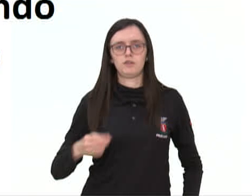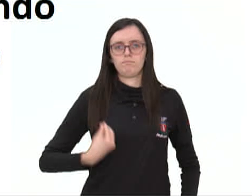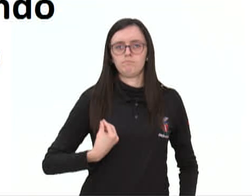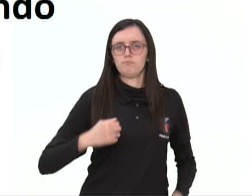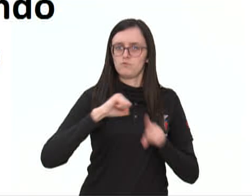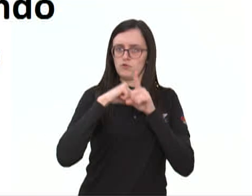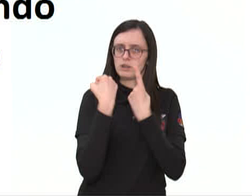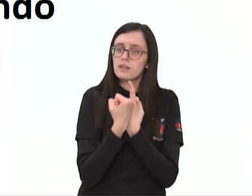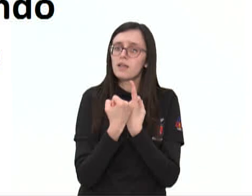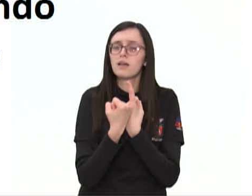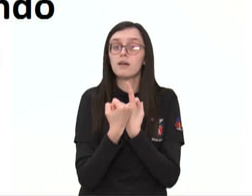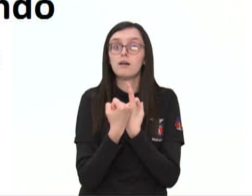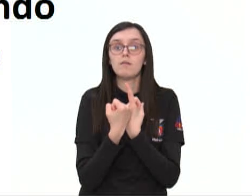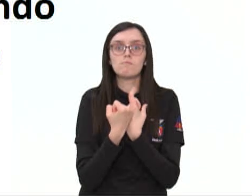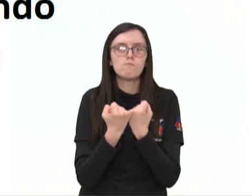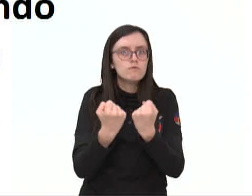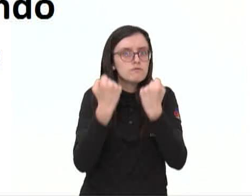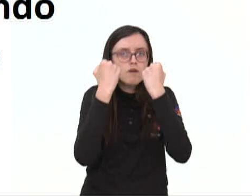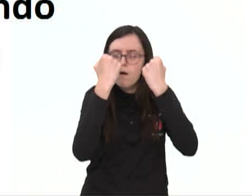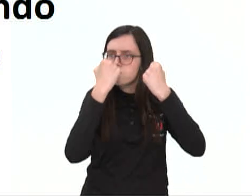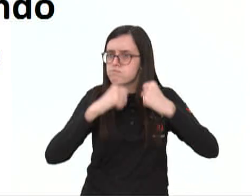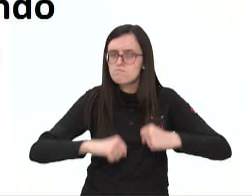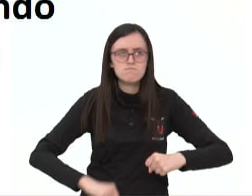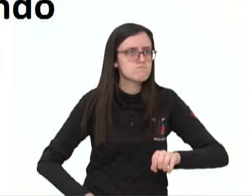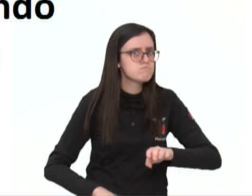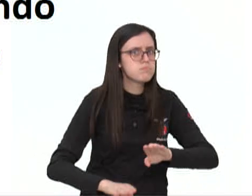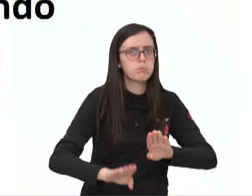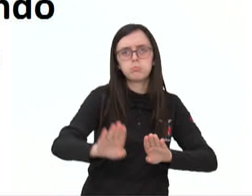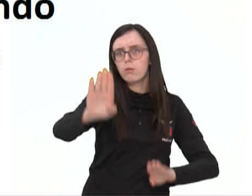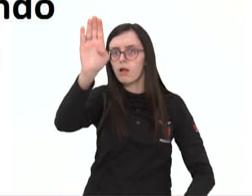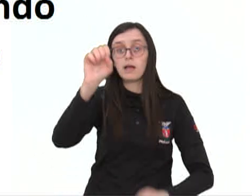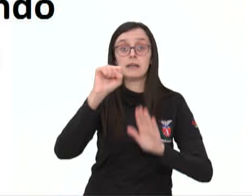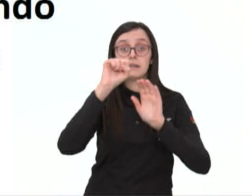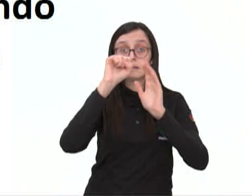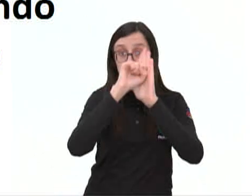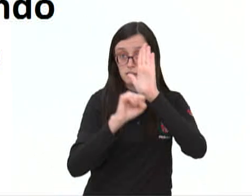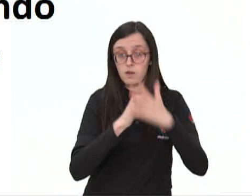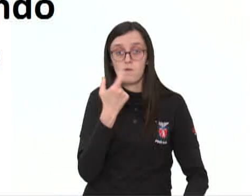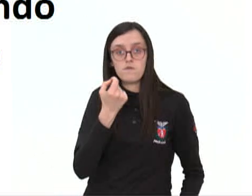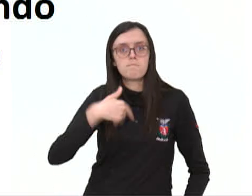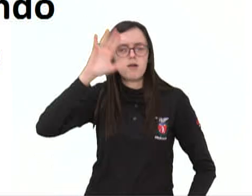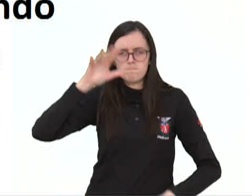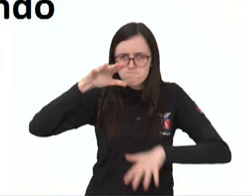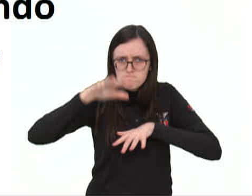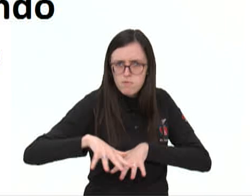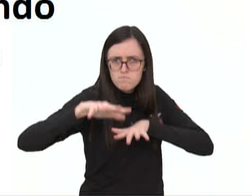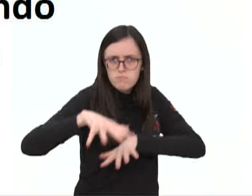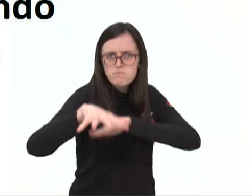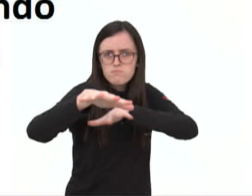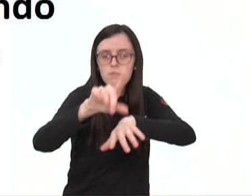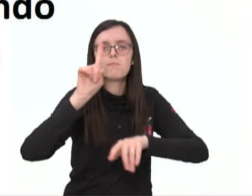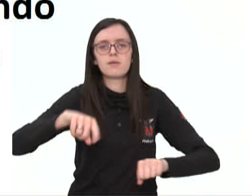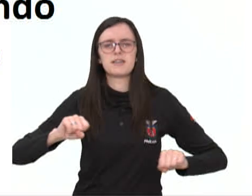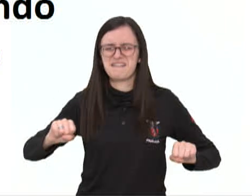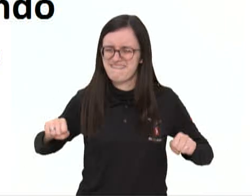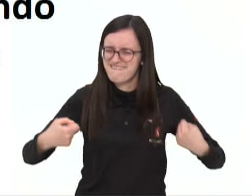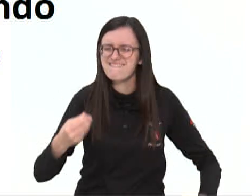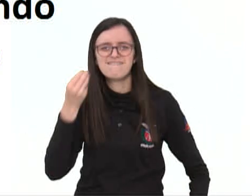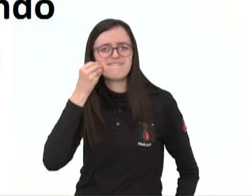civis, ganharam muita força. O século XX, então, trouxe à tona esses movimentos em defesa desses